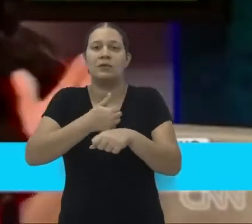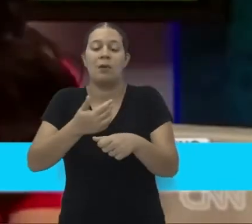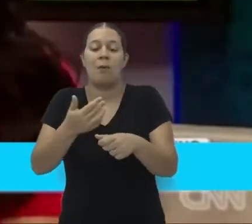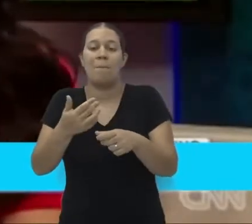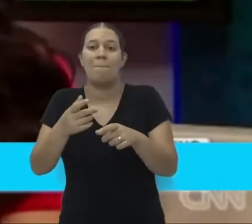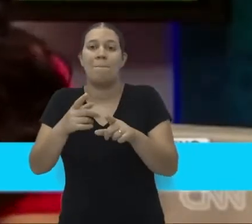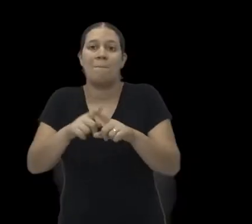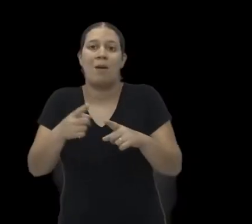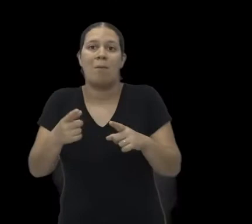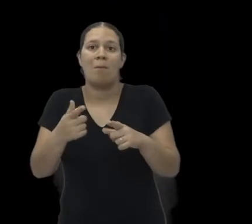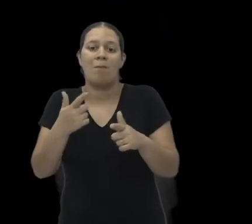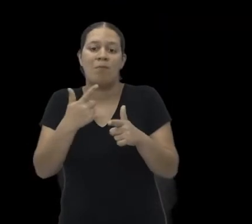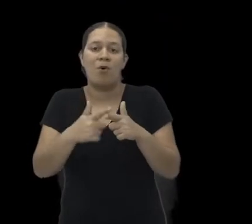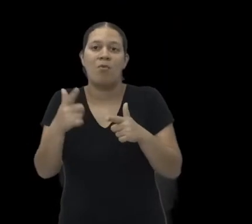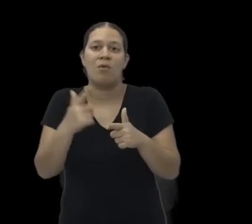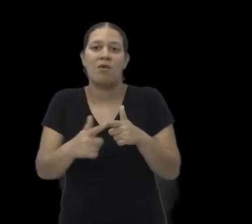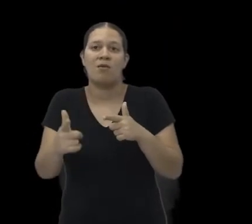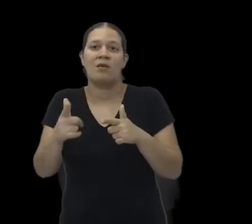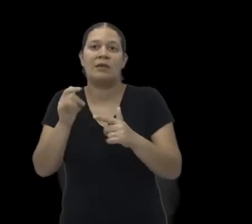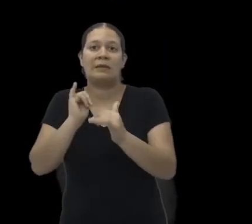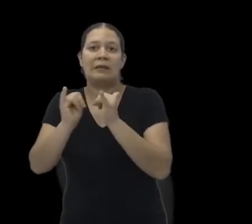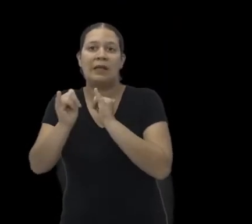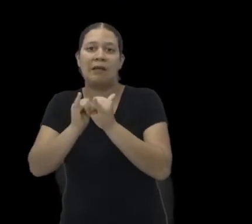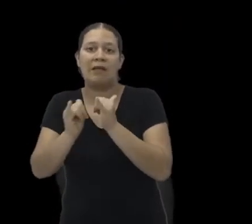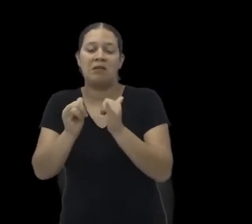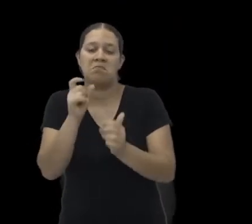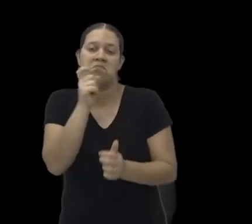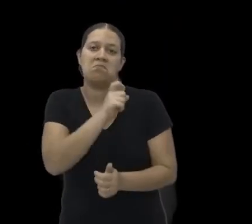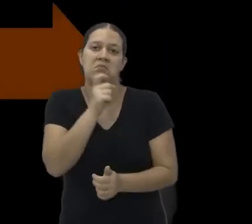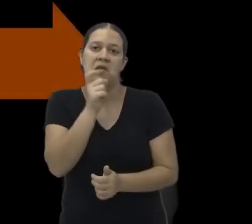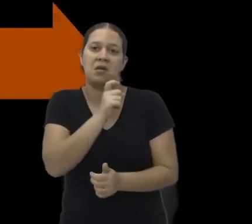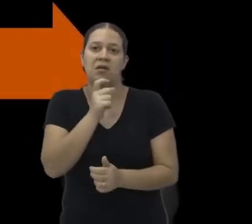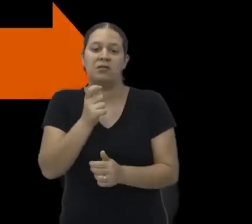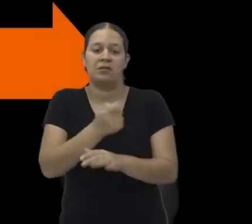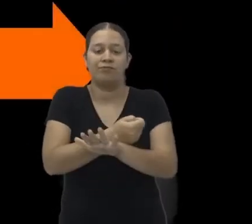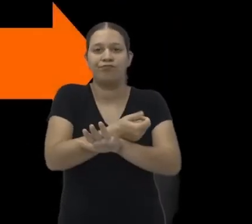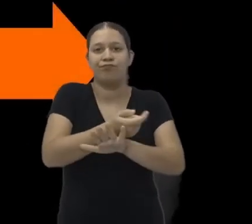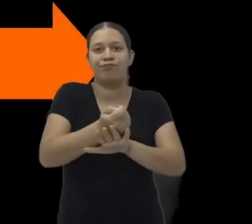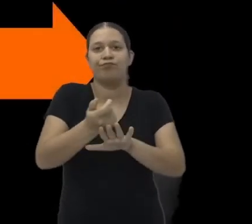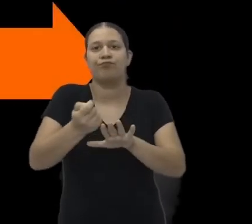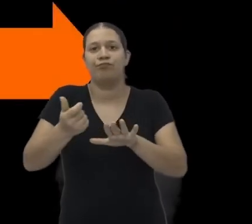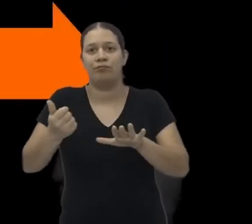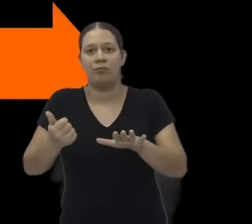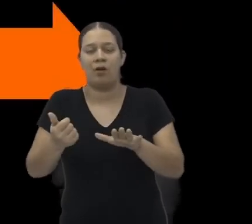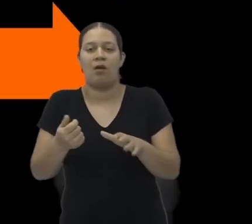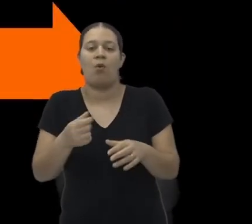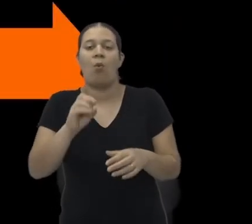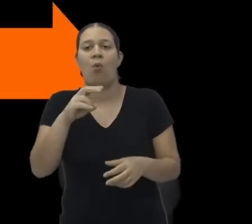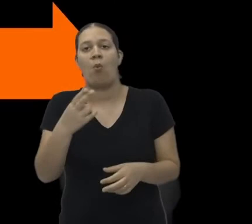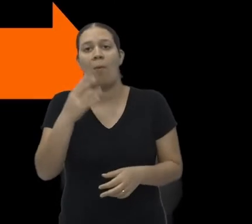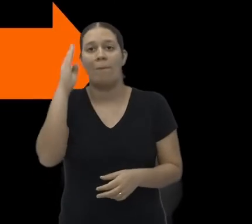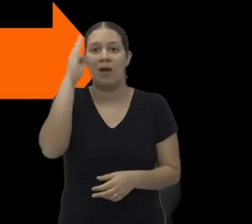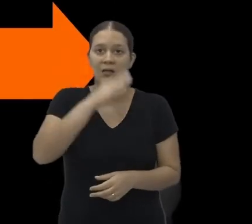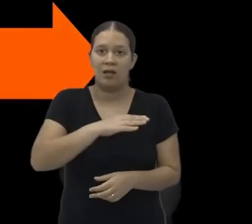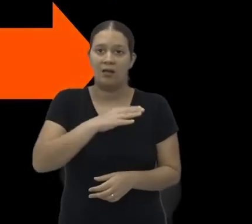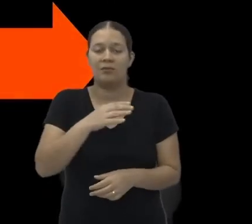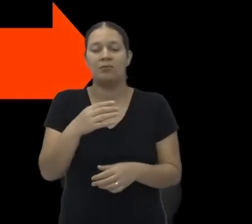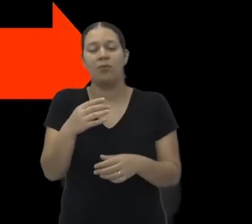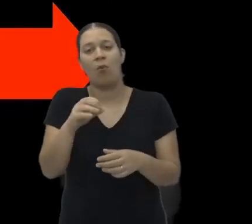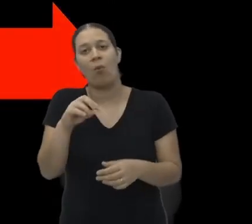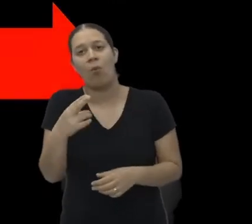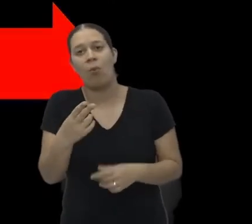problema é que na internet, as pessoas mentem e espalham inverdades de propósito, seja por